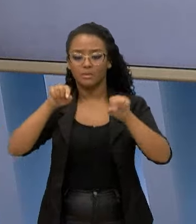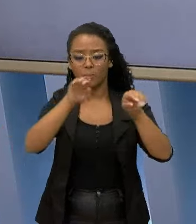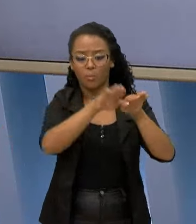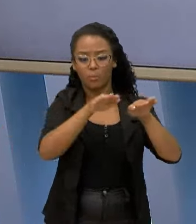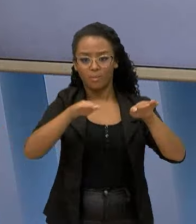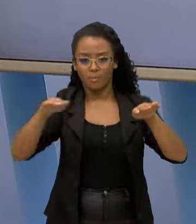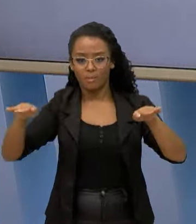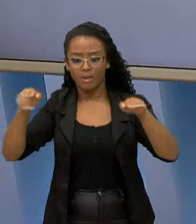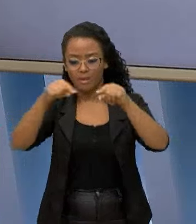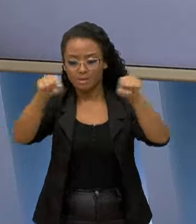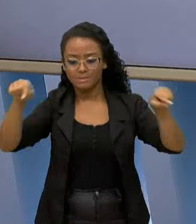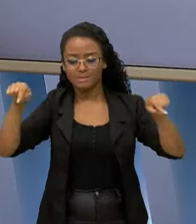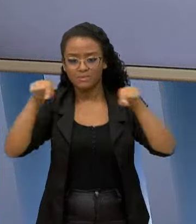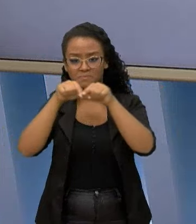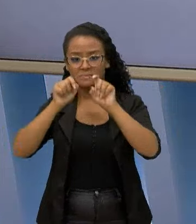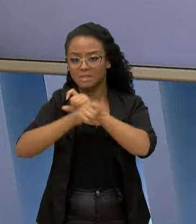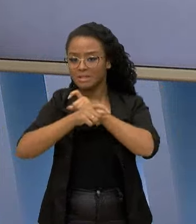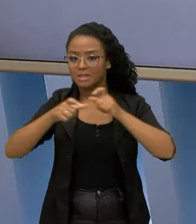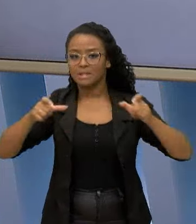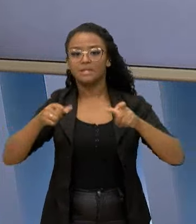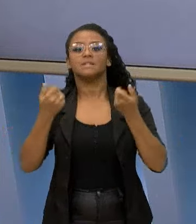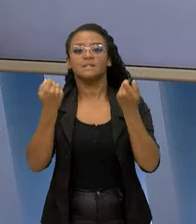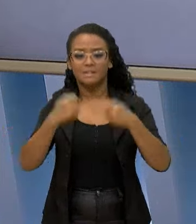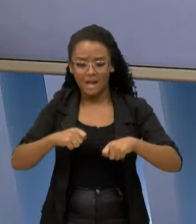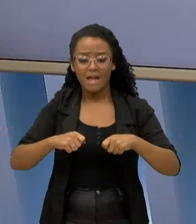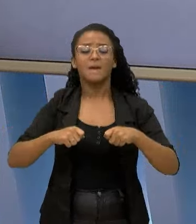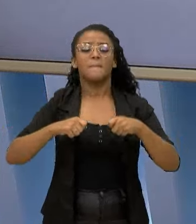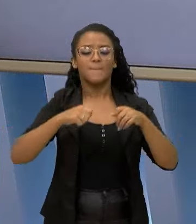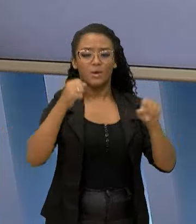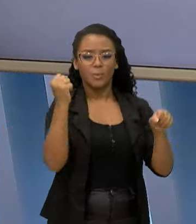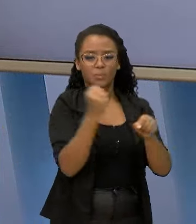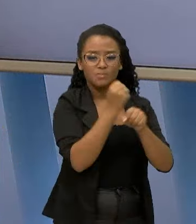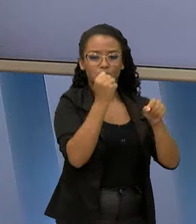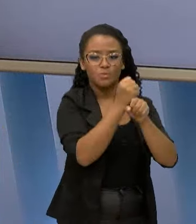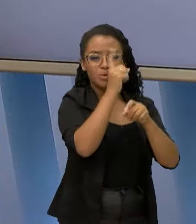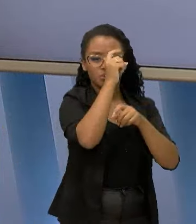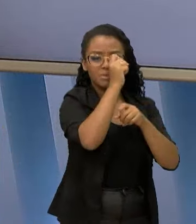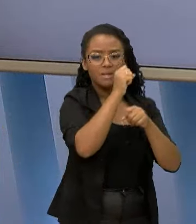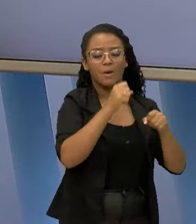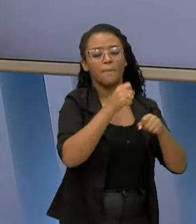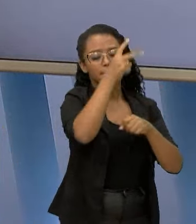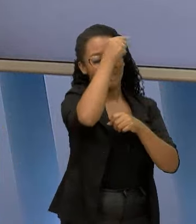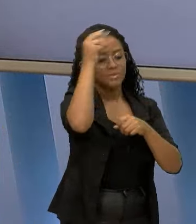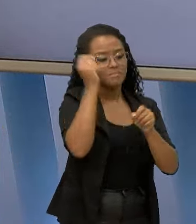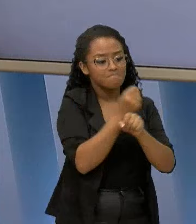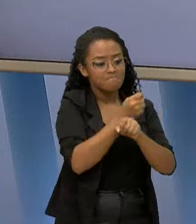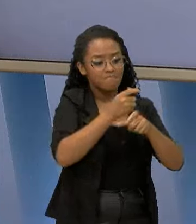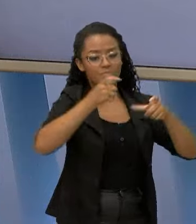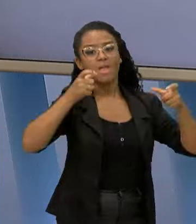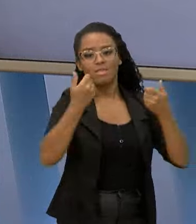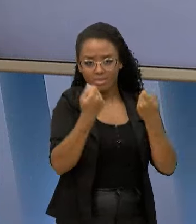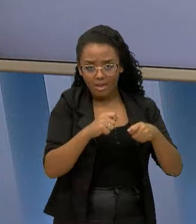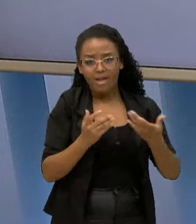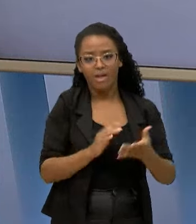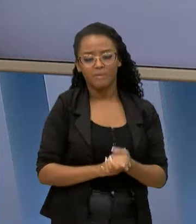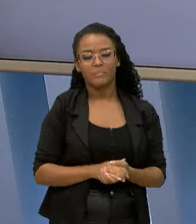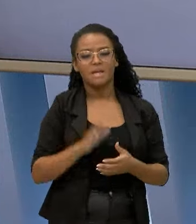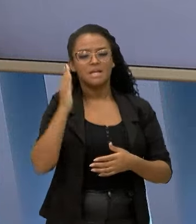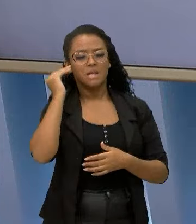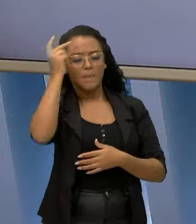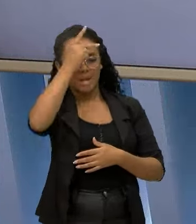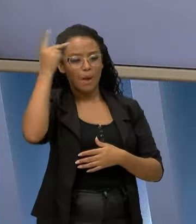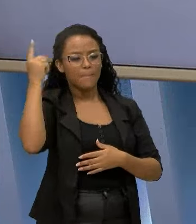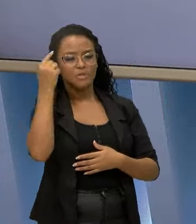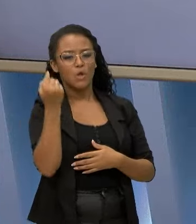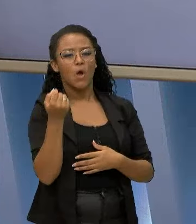pode ampliar o hospital municipal. Sem falar nas equipes de saúde da família. Sabe aquela pessoa que vai na sua casa saber como é que você